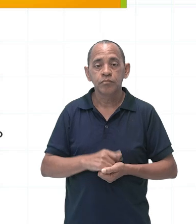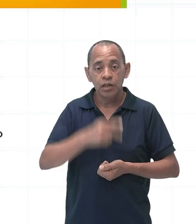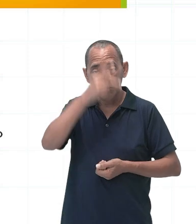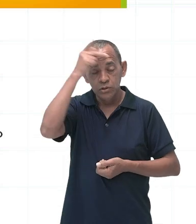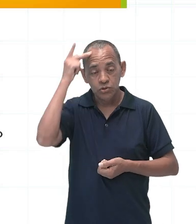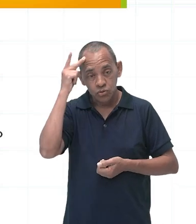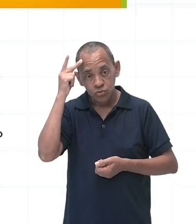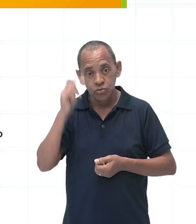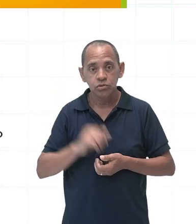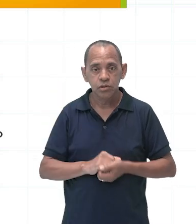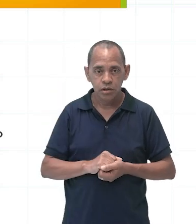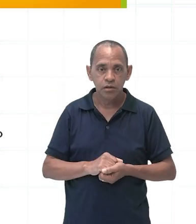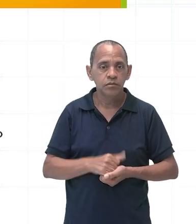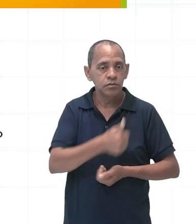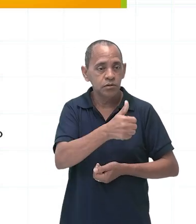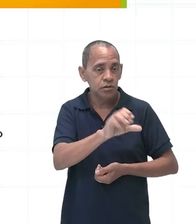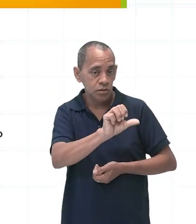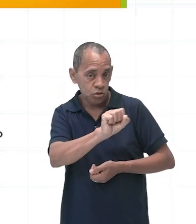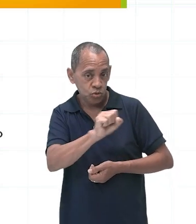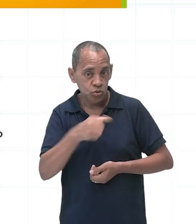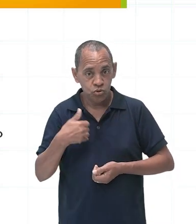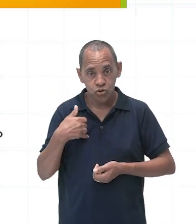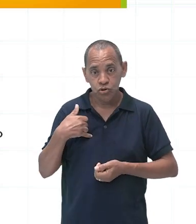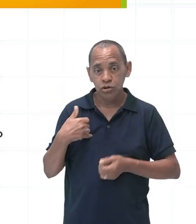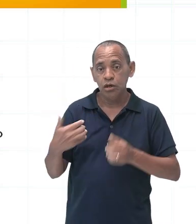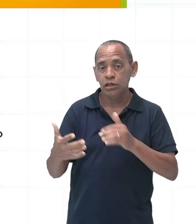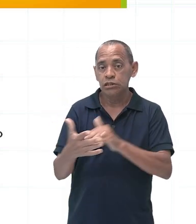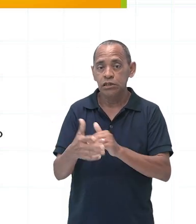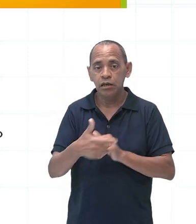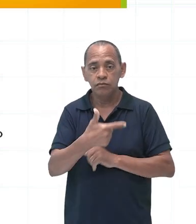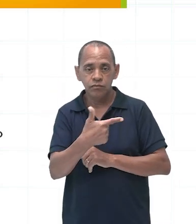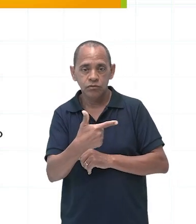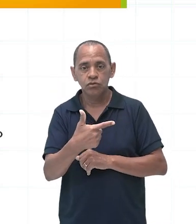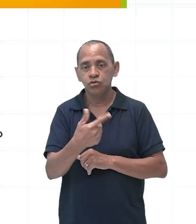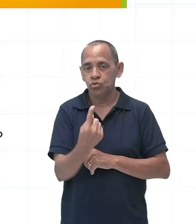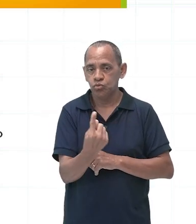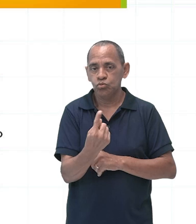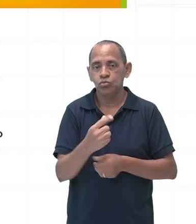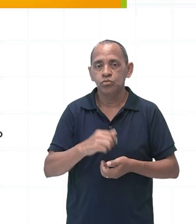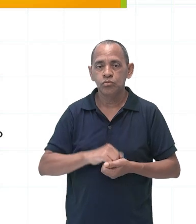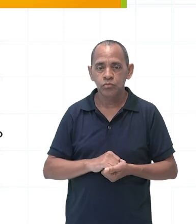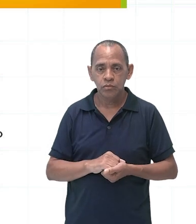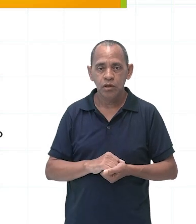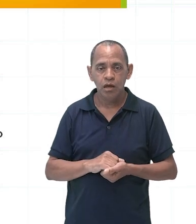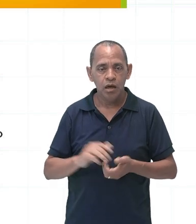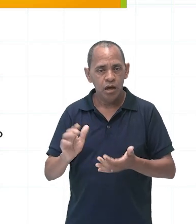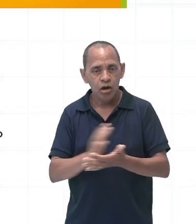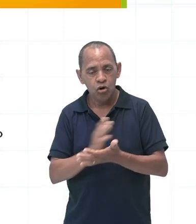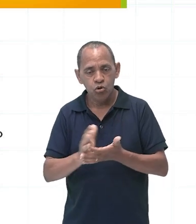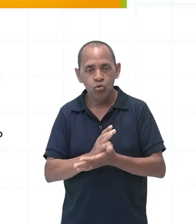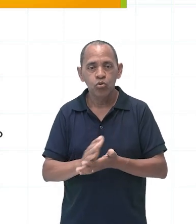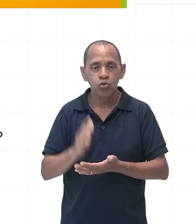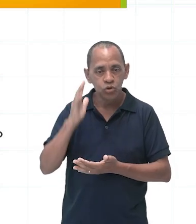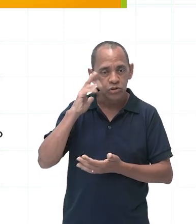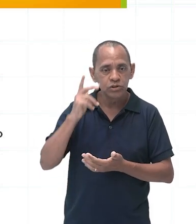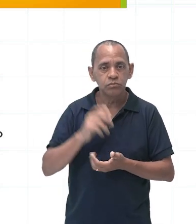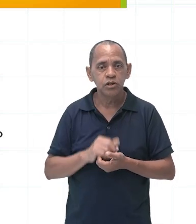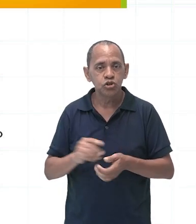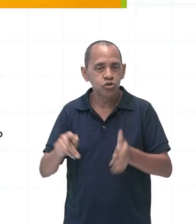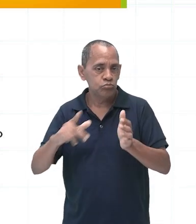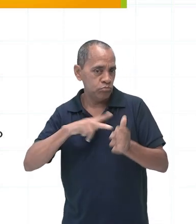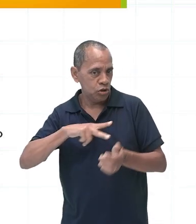entre 18 e 21 anos de idade. Então, são situações específicas que não cabem aqui